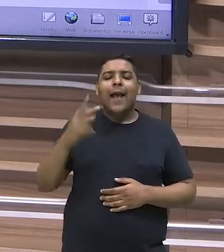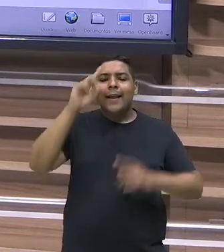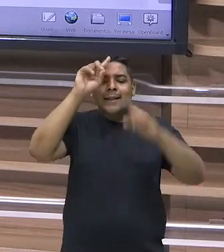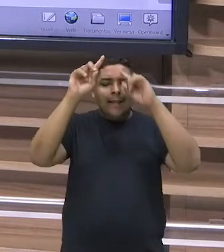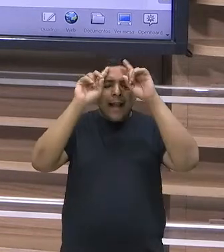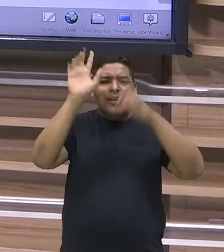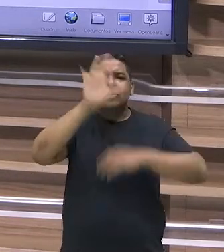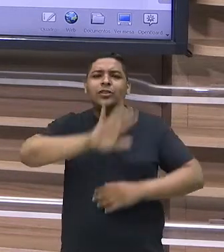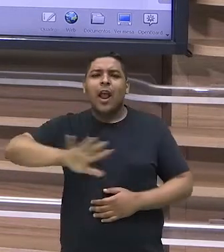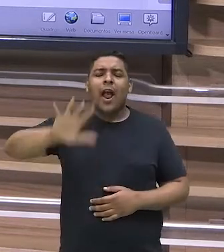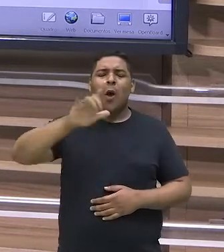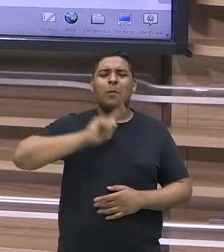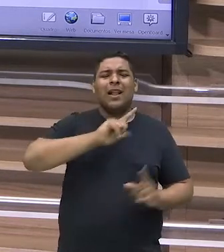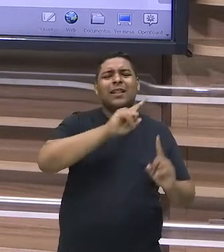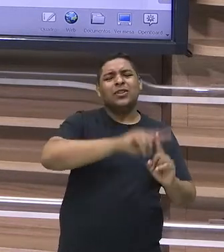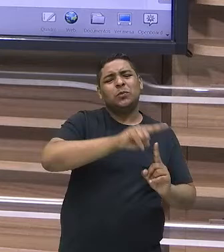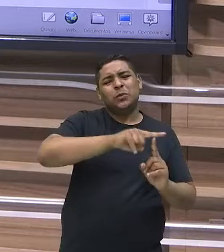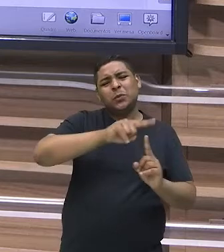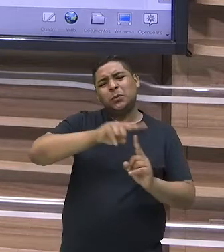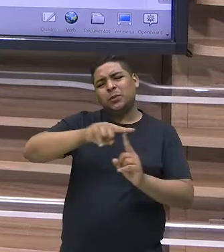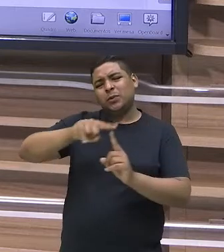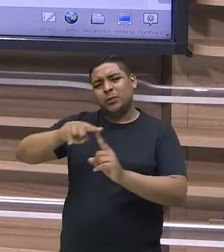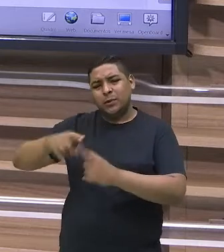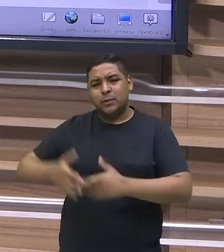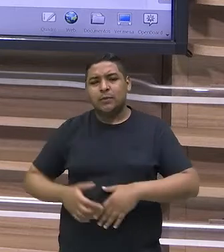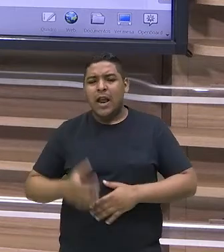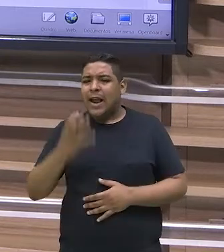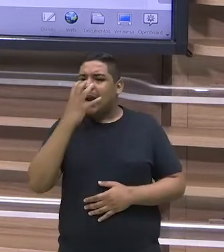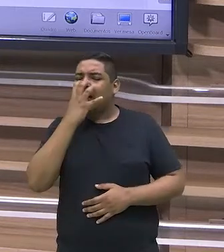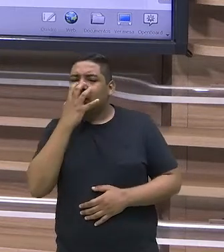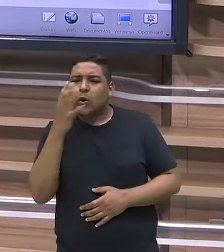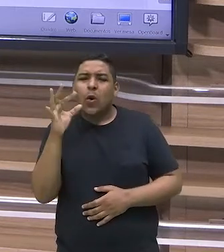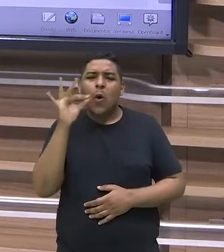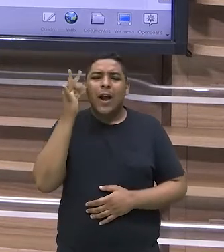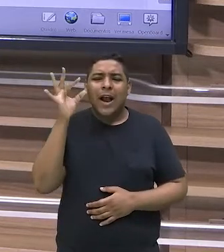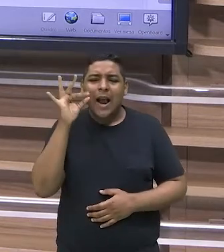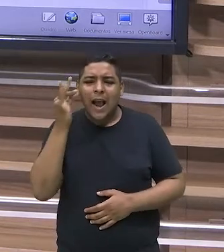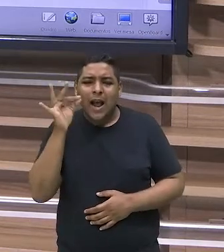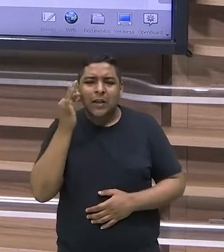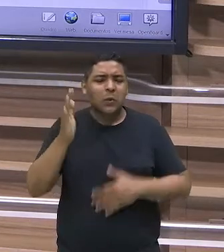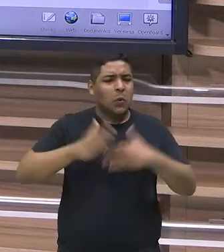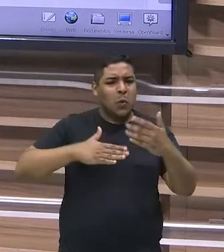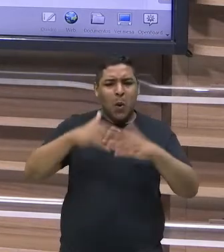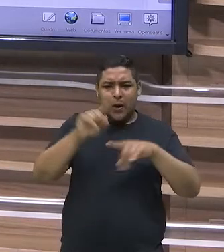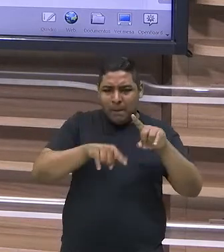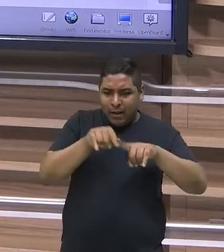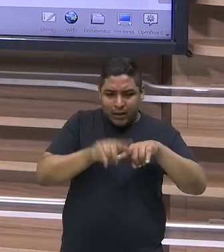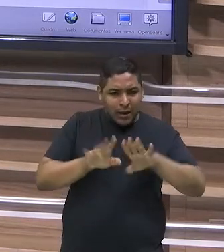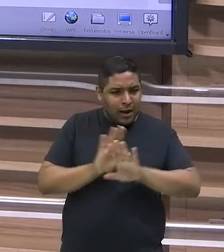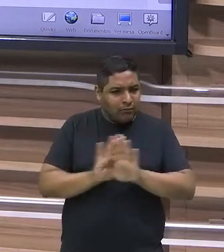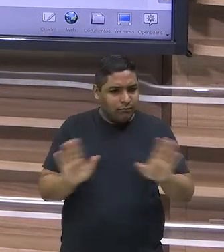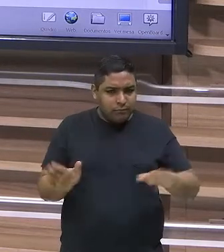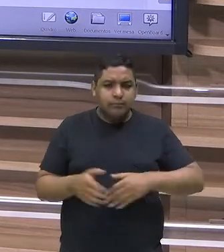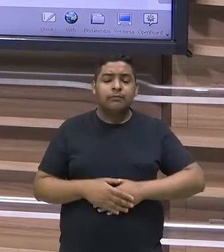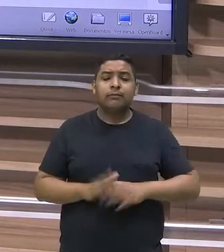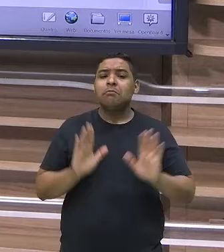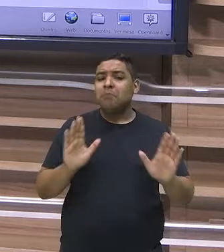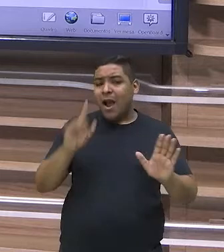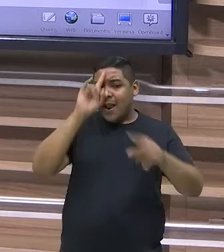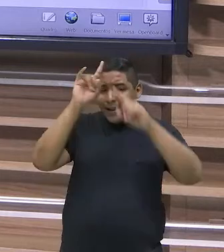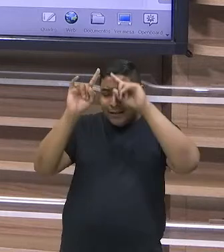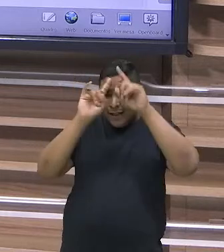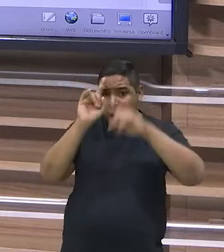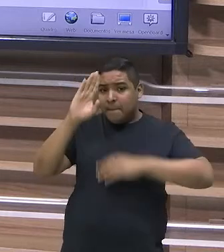tipos de cavalo, né? Cachorro, gato, qualquer coisa, qualquer objeto. Mas uma ideia central existe,